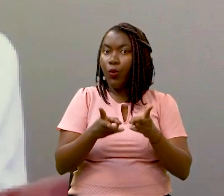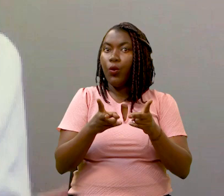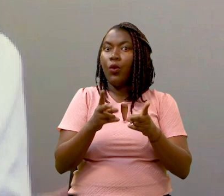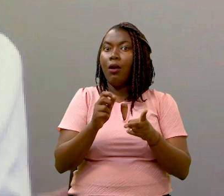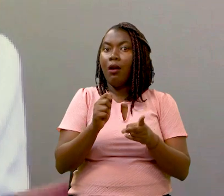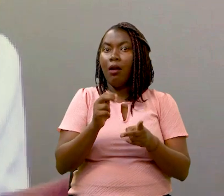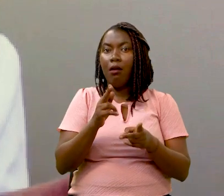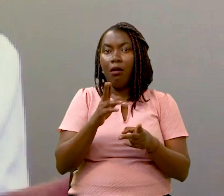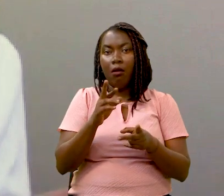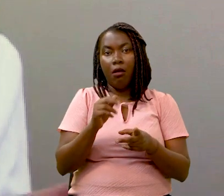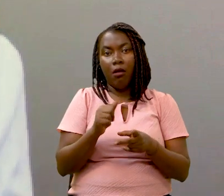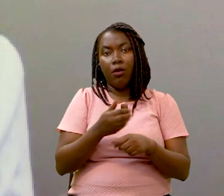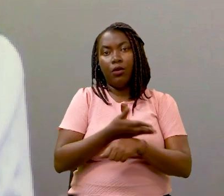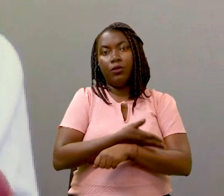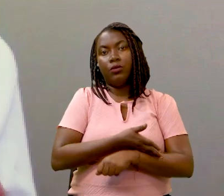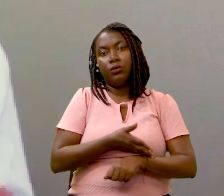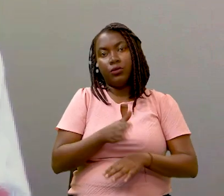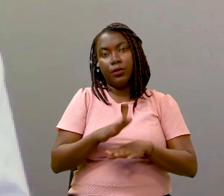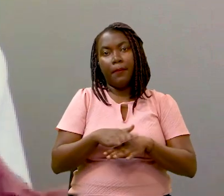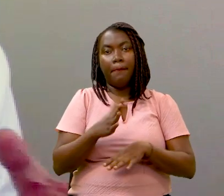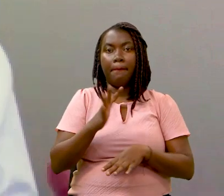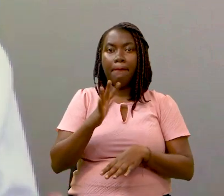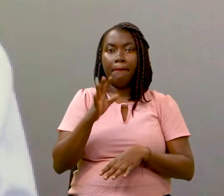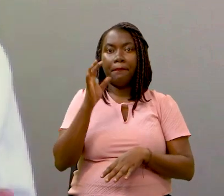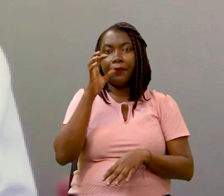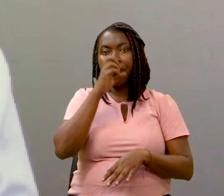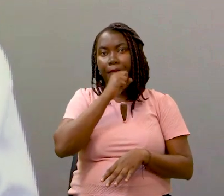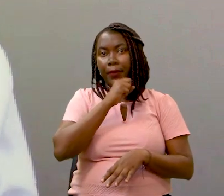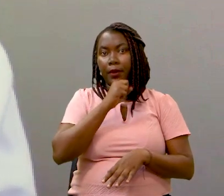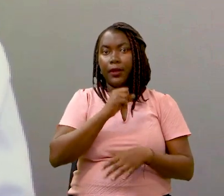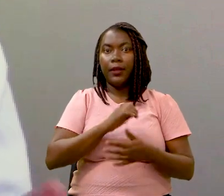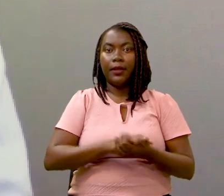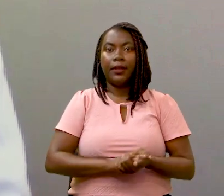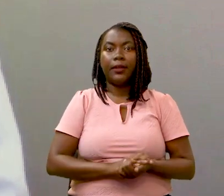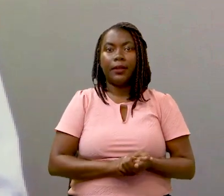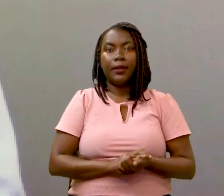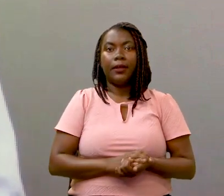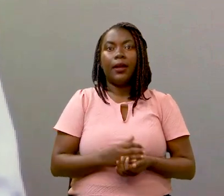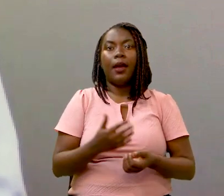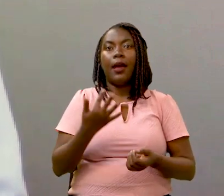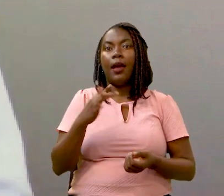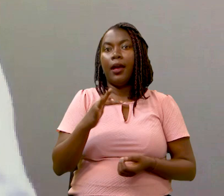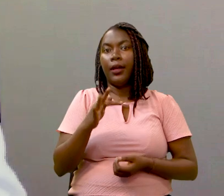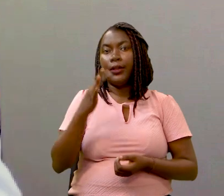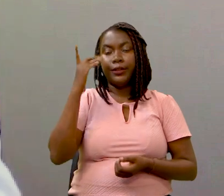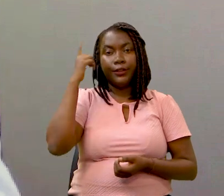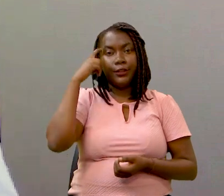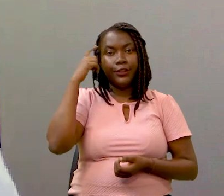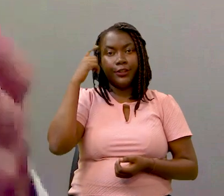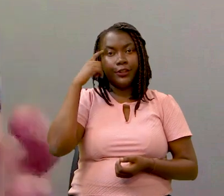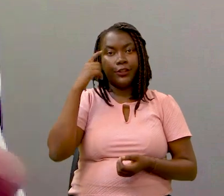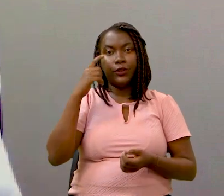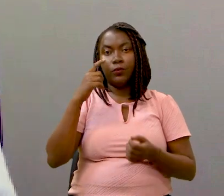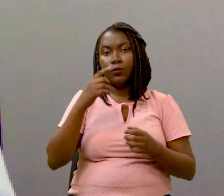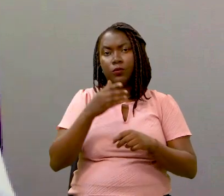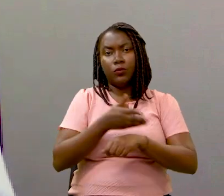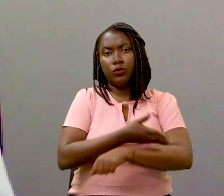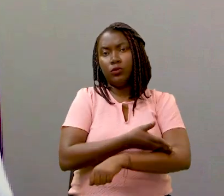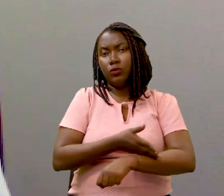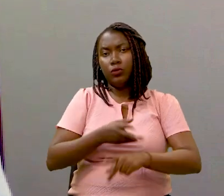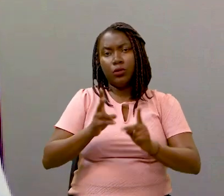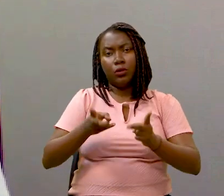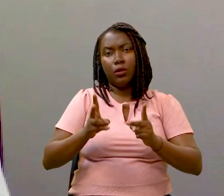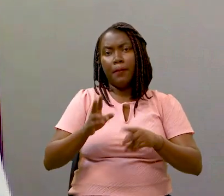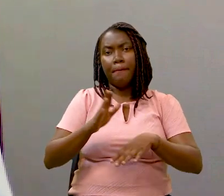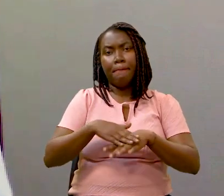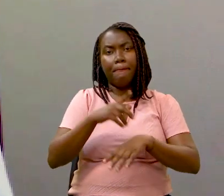a aura costuma ser mais ou menos rápida, em questão de minutos, a dor de cabeça costuma durar mais